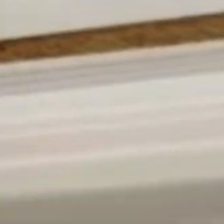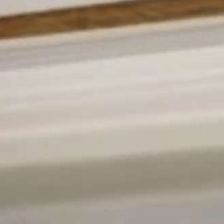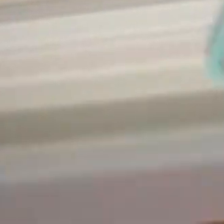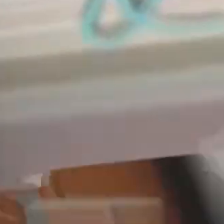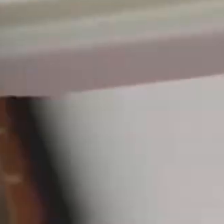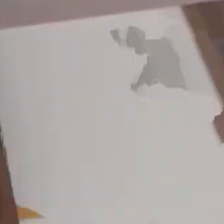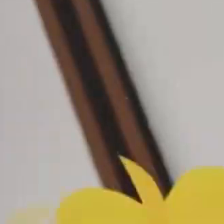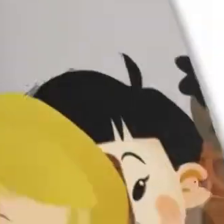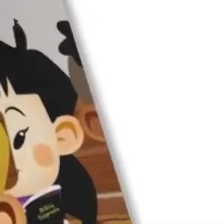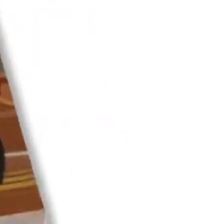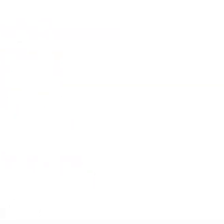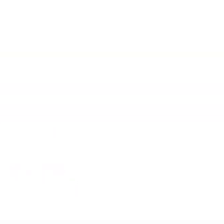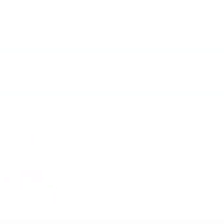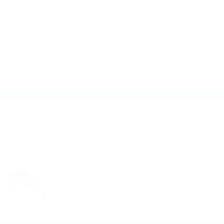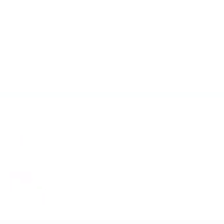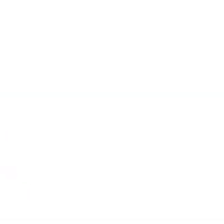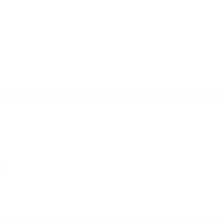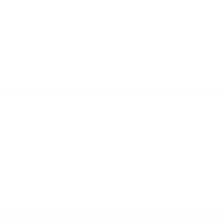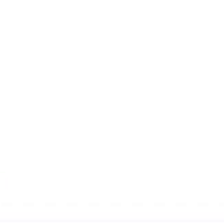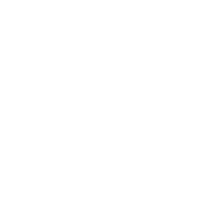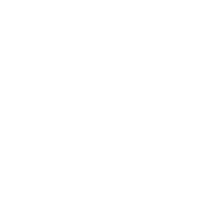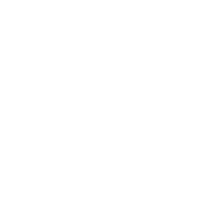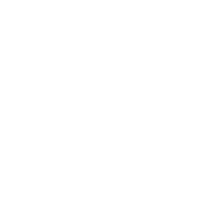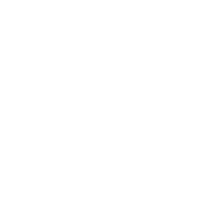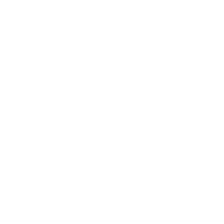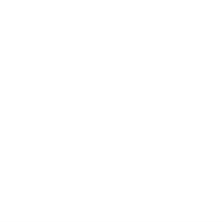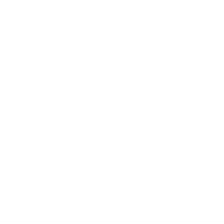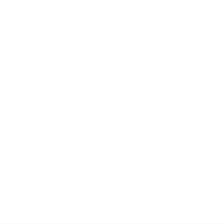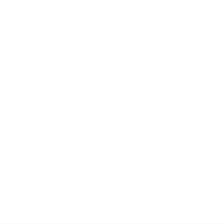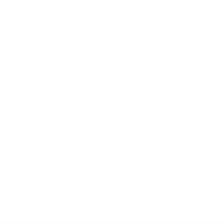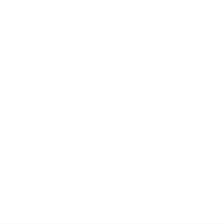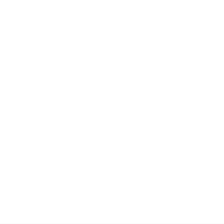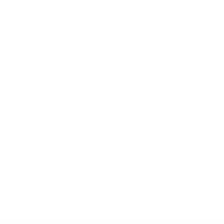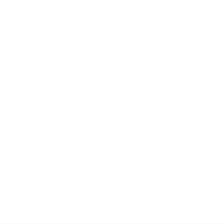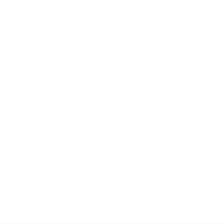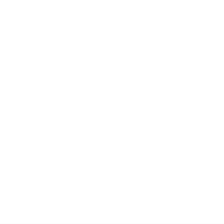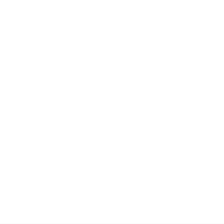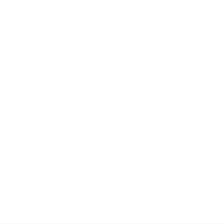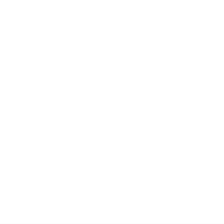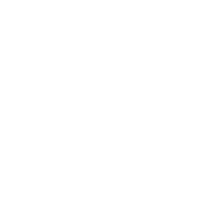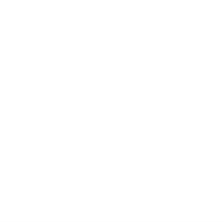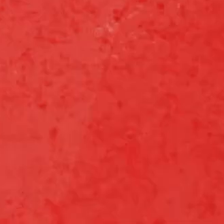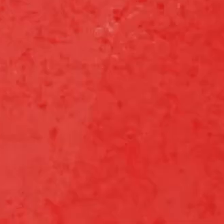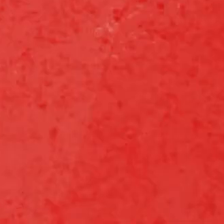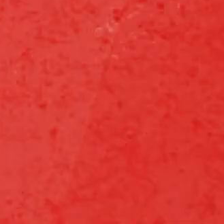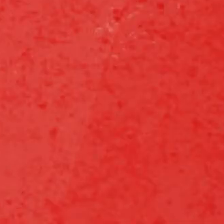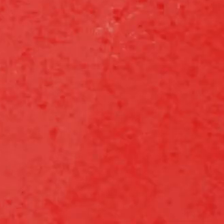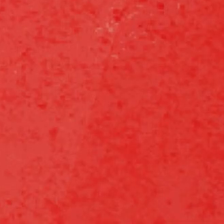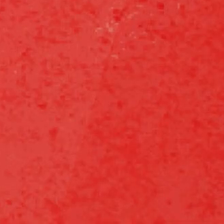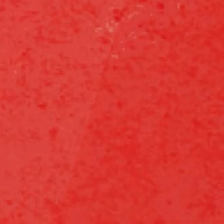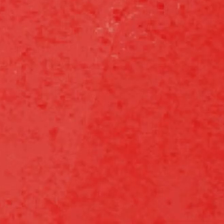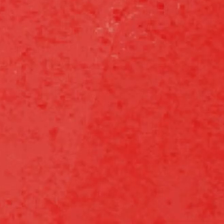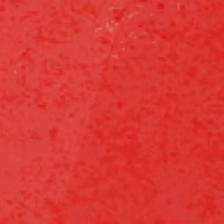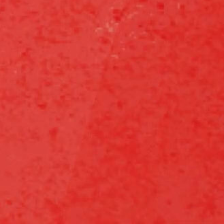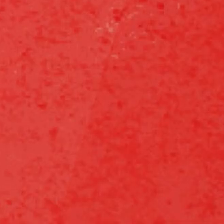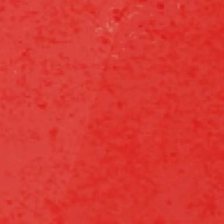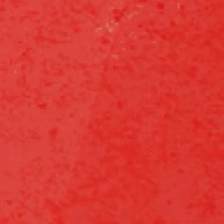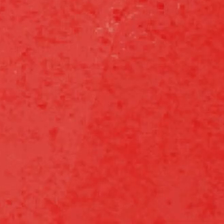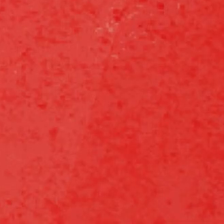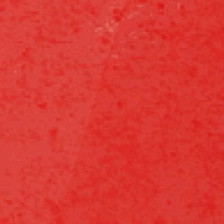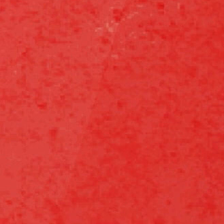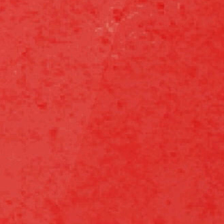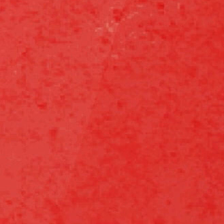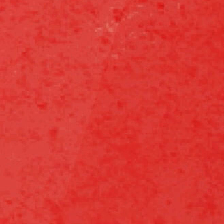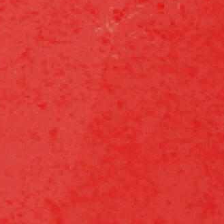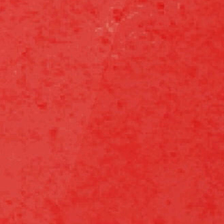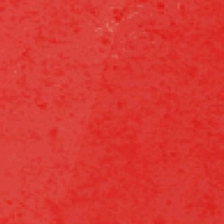que chega à sua segunda edição. Maranata é sua revista trimestral com conteúdos exclusivos. Obra